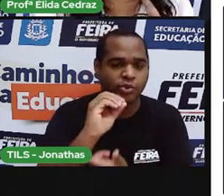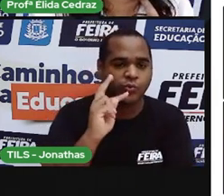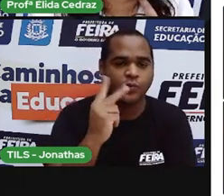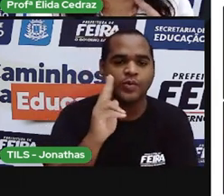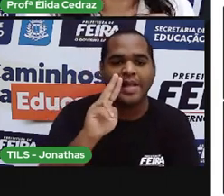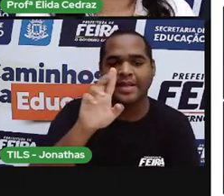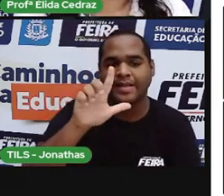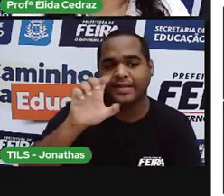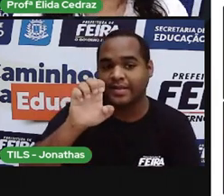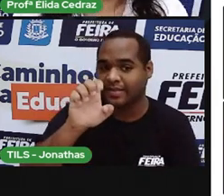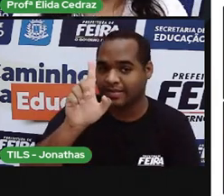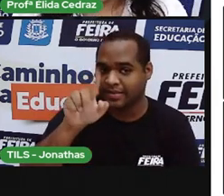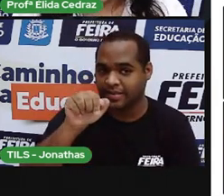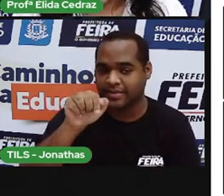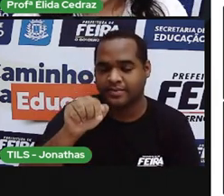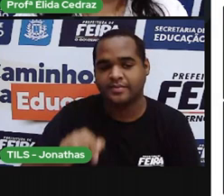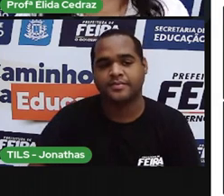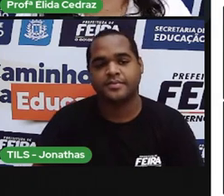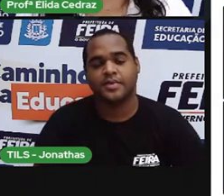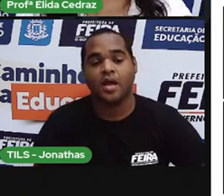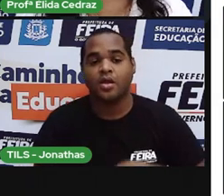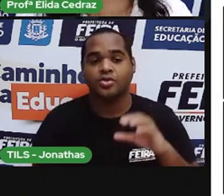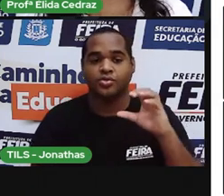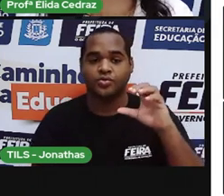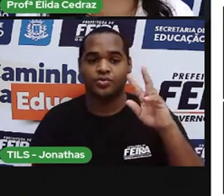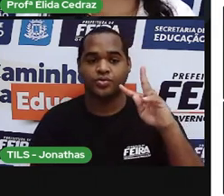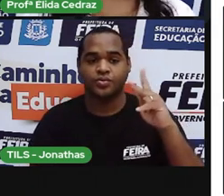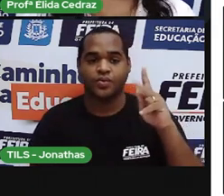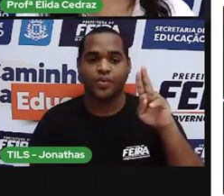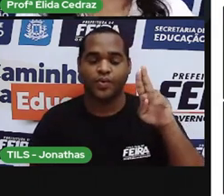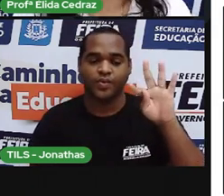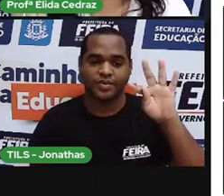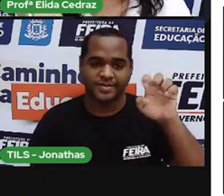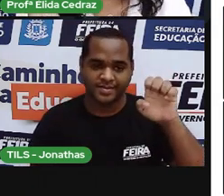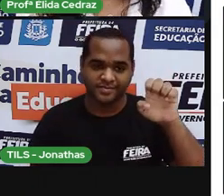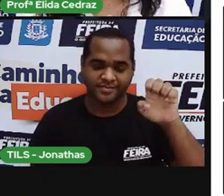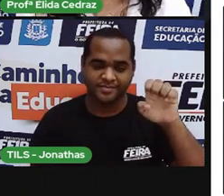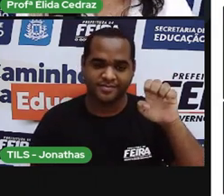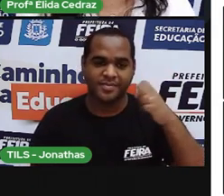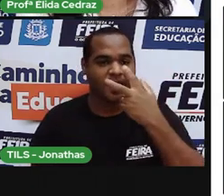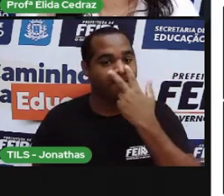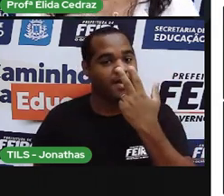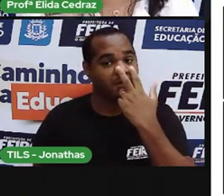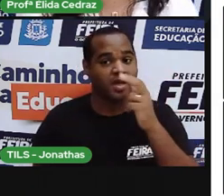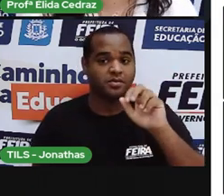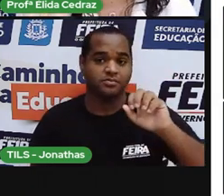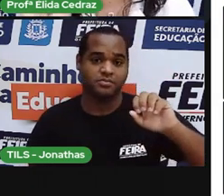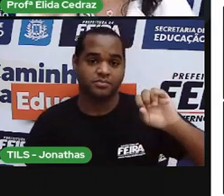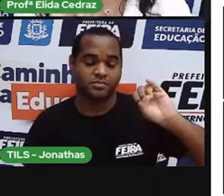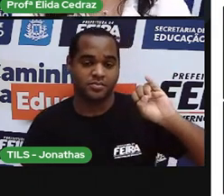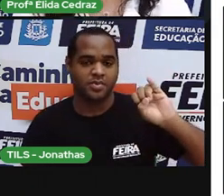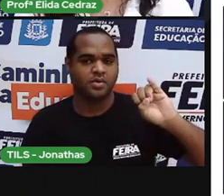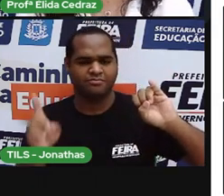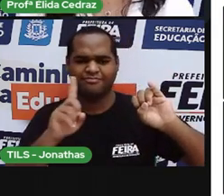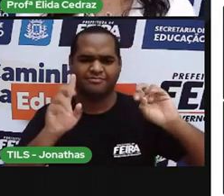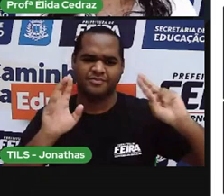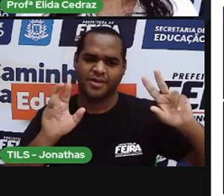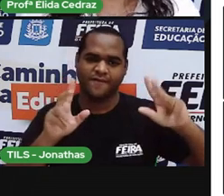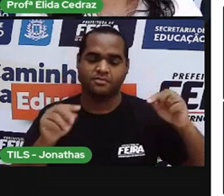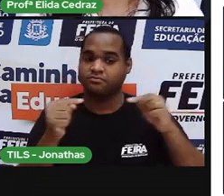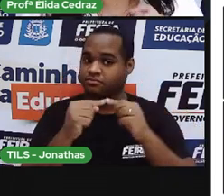Chulé. Olha, chute. Chute. Parece com I, mas não é. É a letrinha